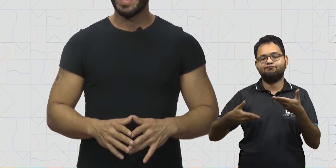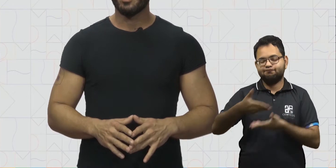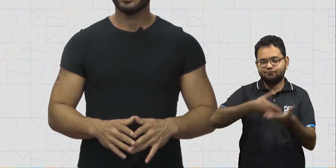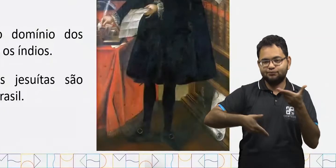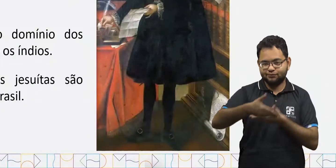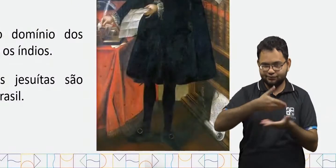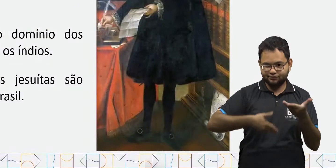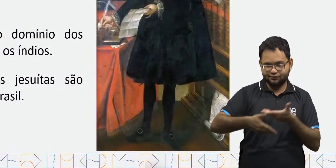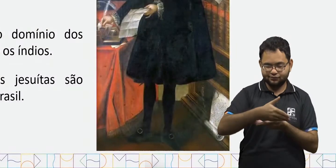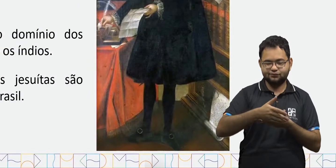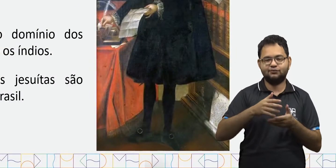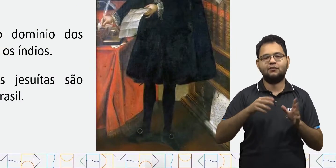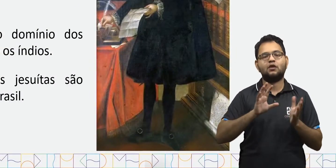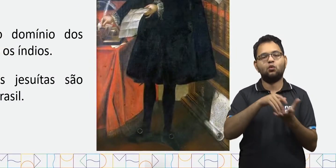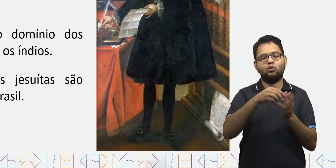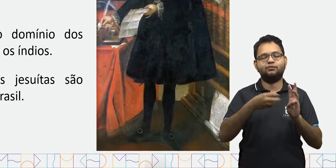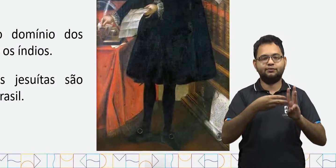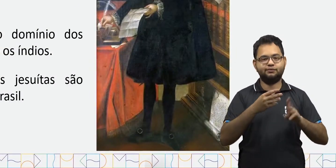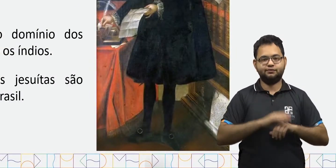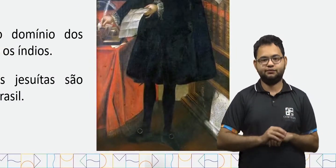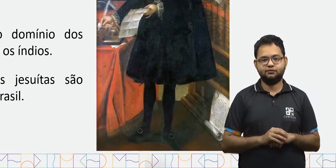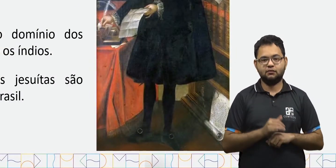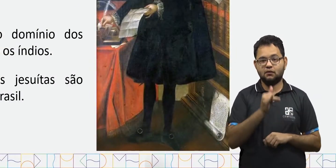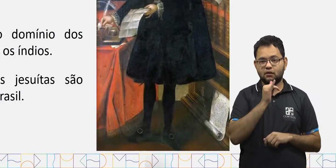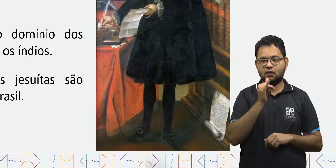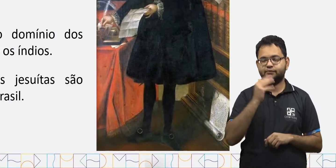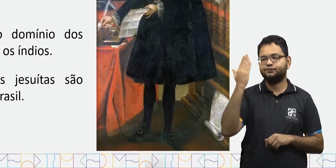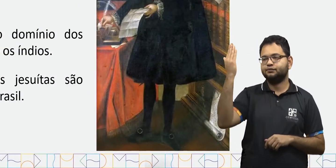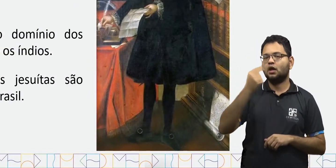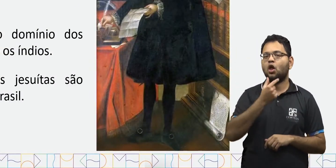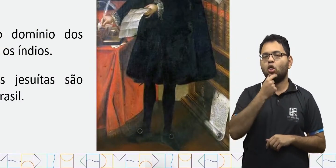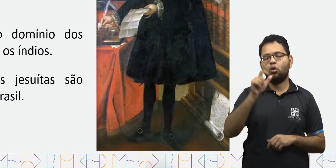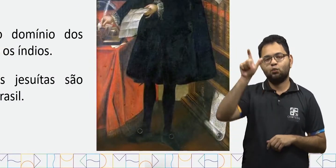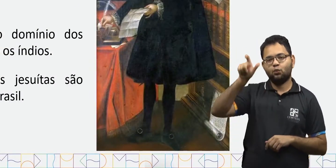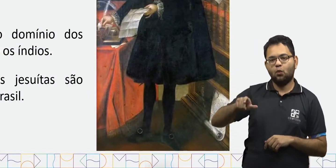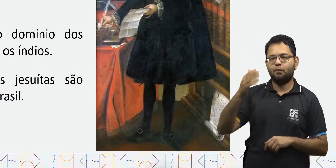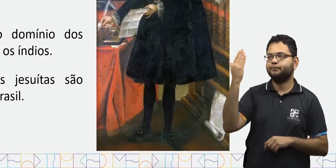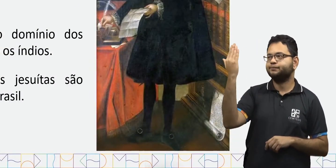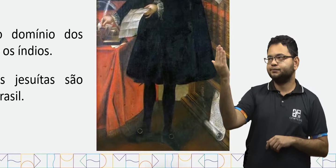de Pombal, que foi primeiro-ministro de Portugal desde que assumiu em